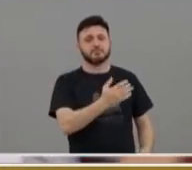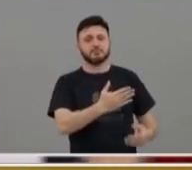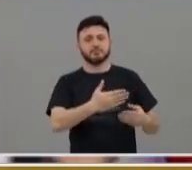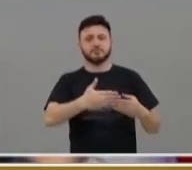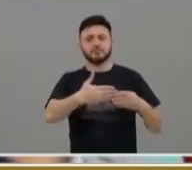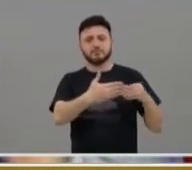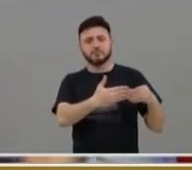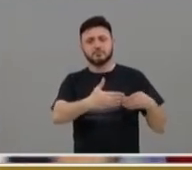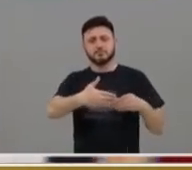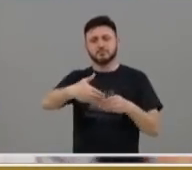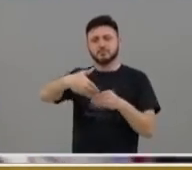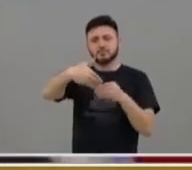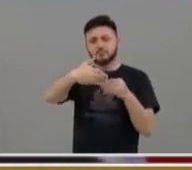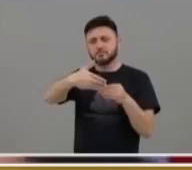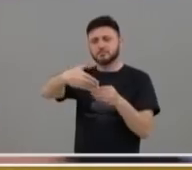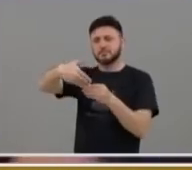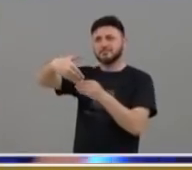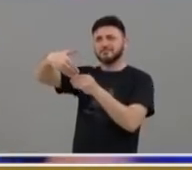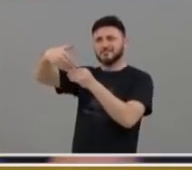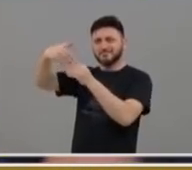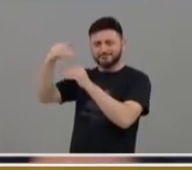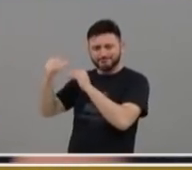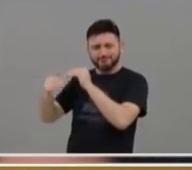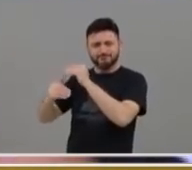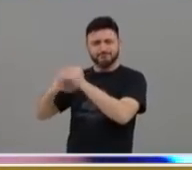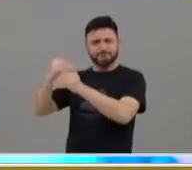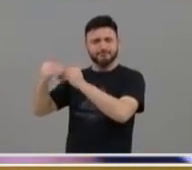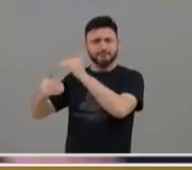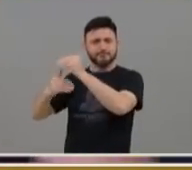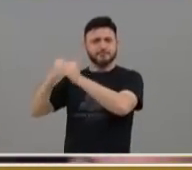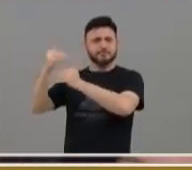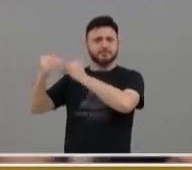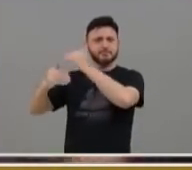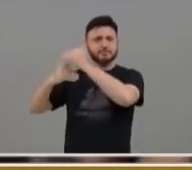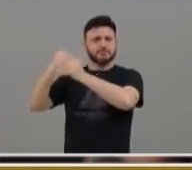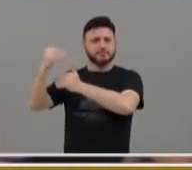cansar, ir pra frente sem me